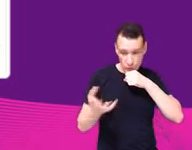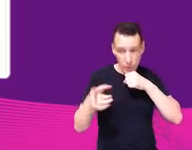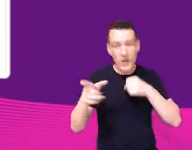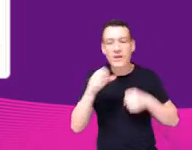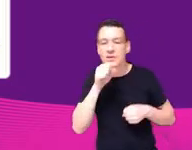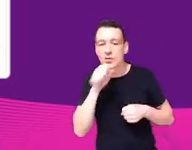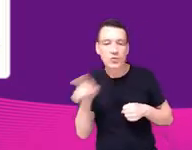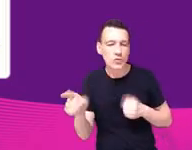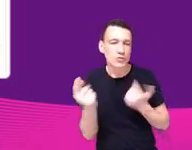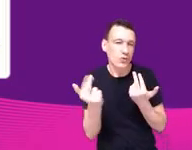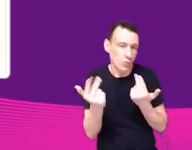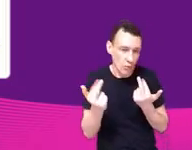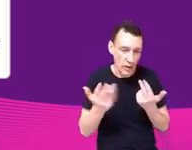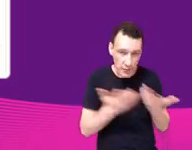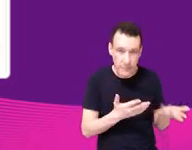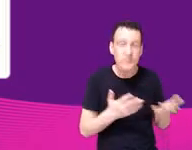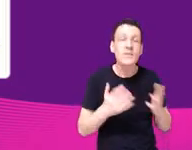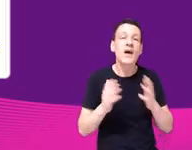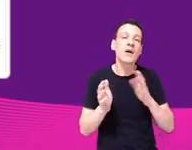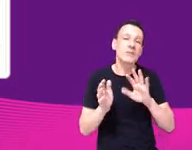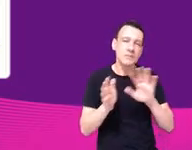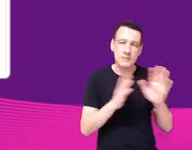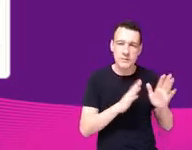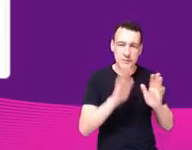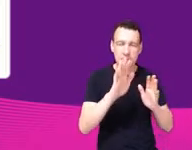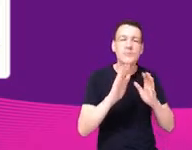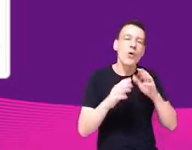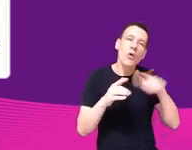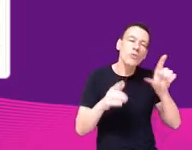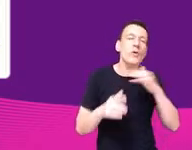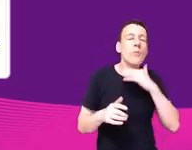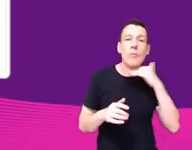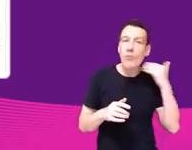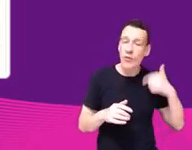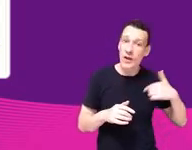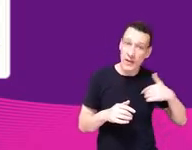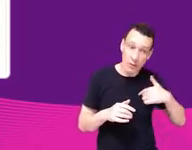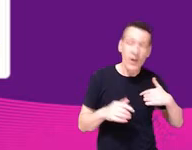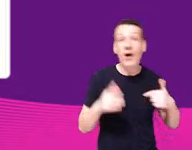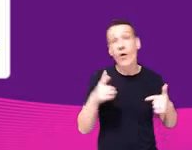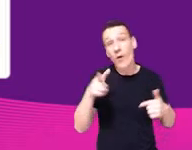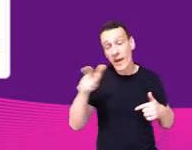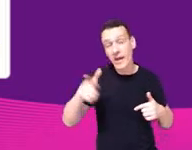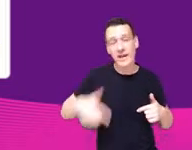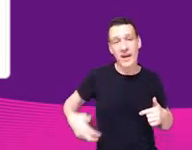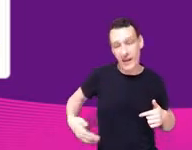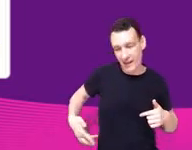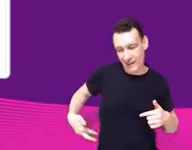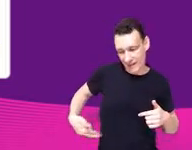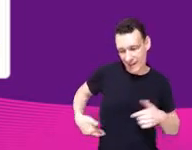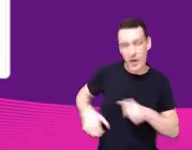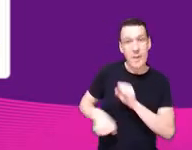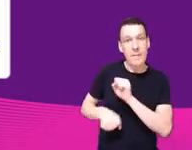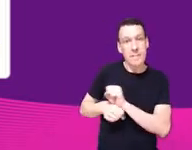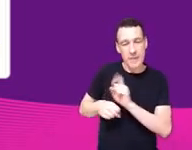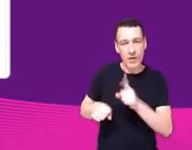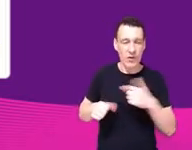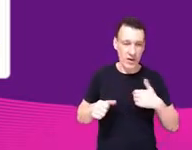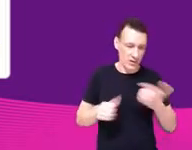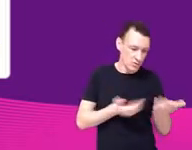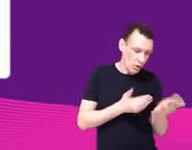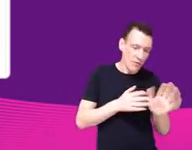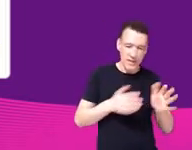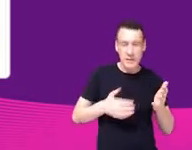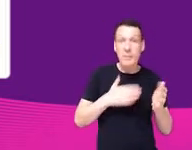morte encefálica e em doadores em assistolia, mostrando resultados inteiramente superponíveis. Evidentemente, mesmo o